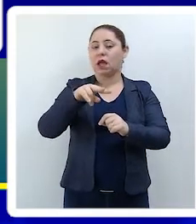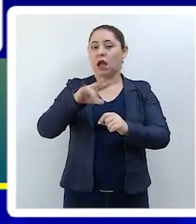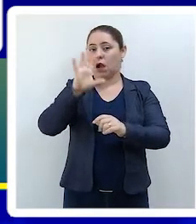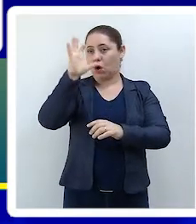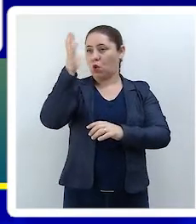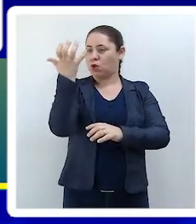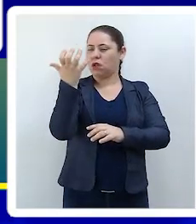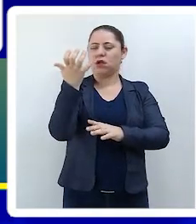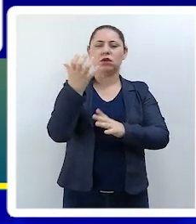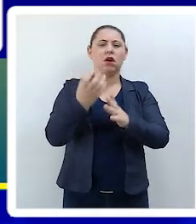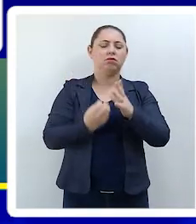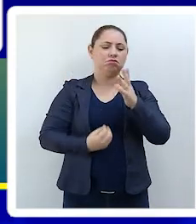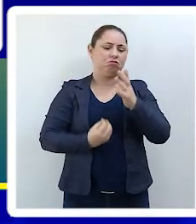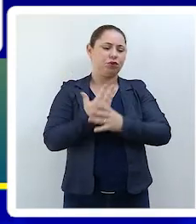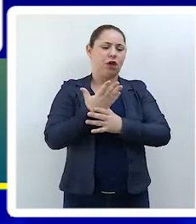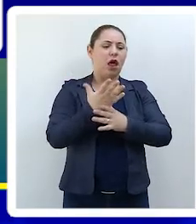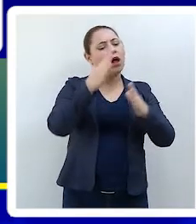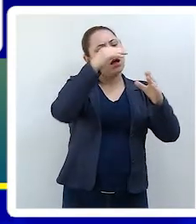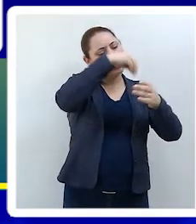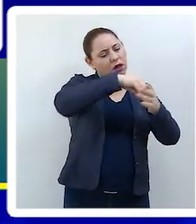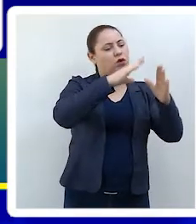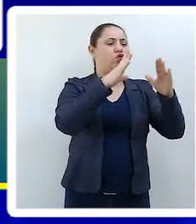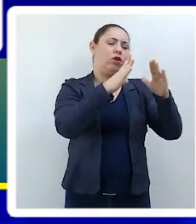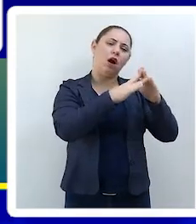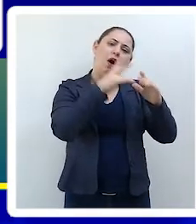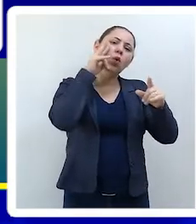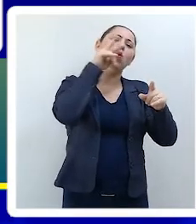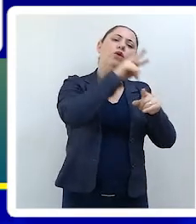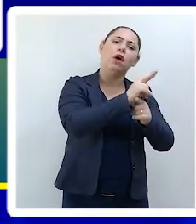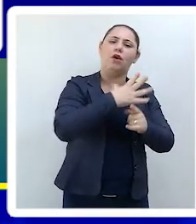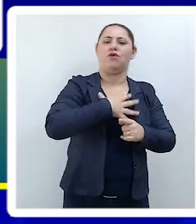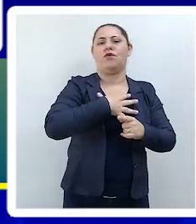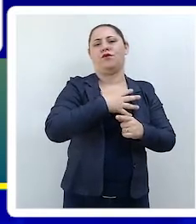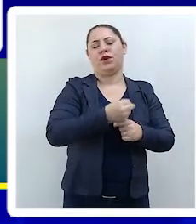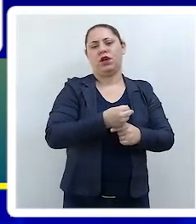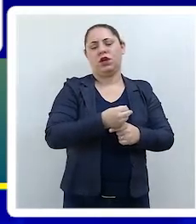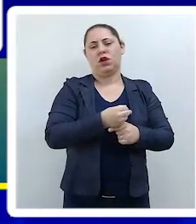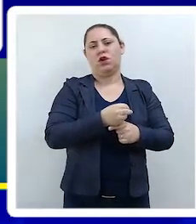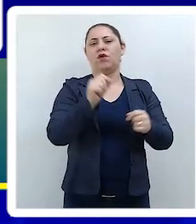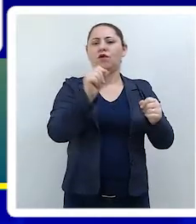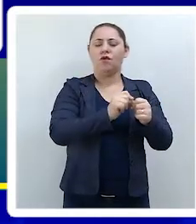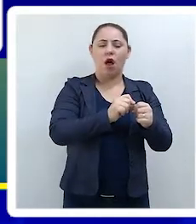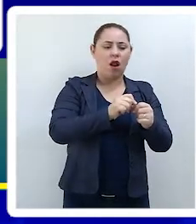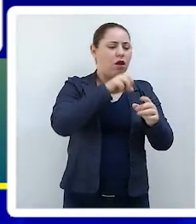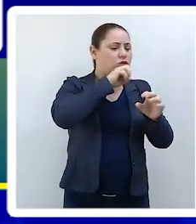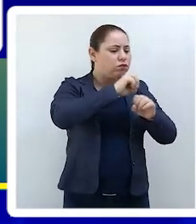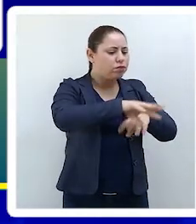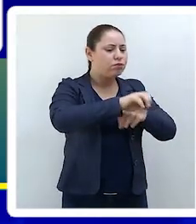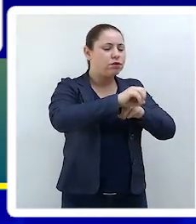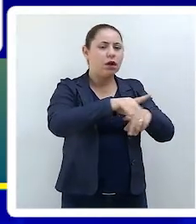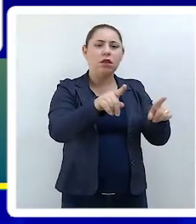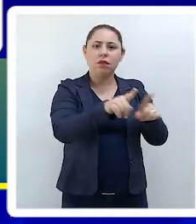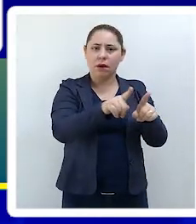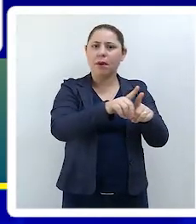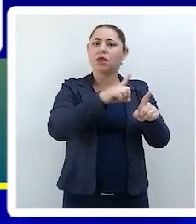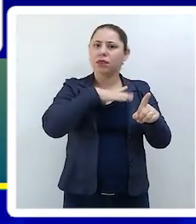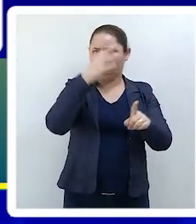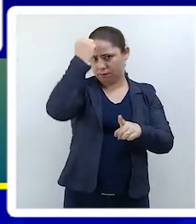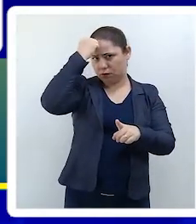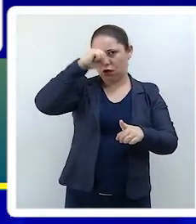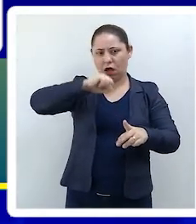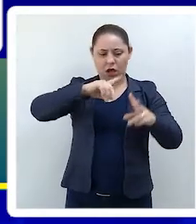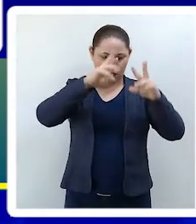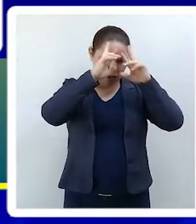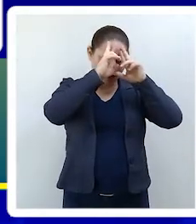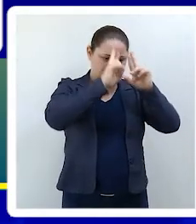realização para ela é ela estar em casa, é ela cuidar dos seus filhos, educá-los, ela também tem que ser respeitada